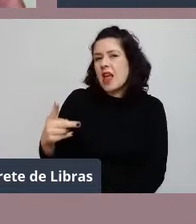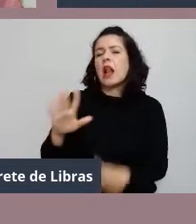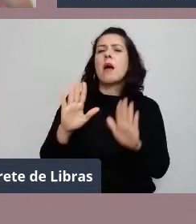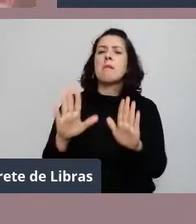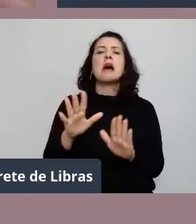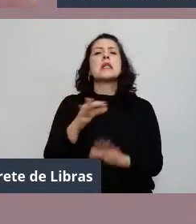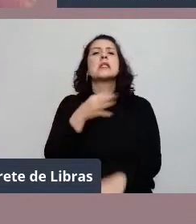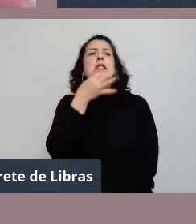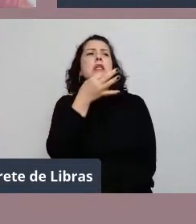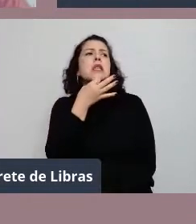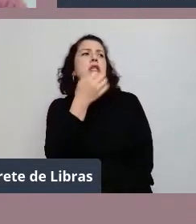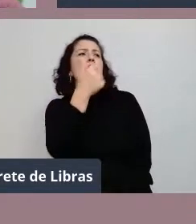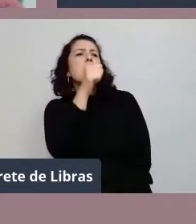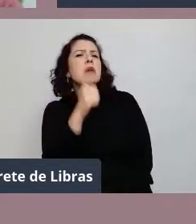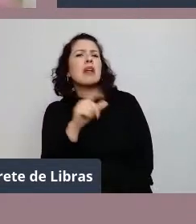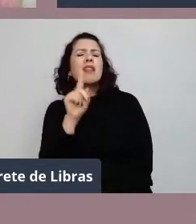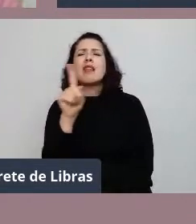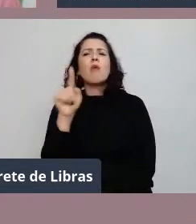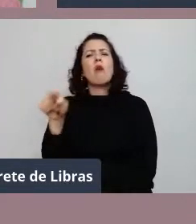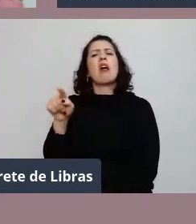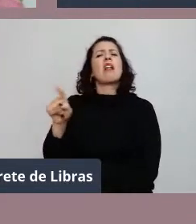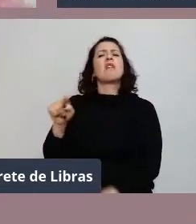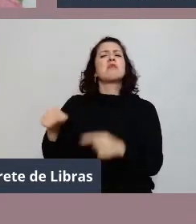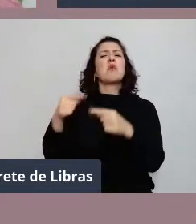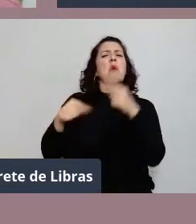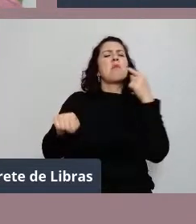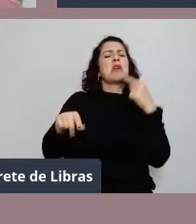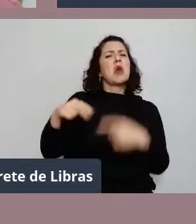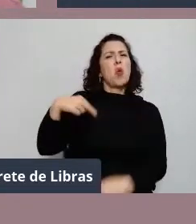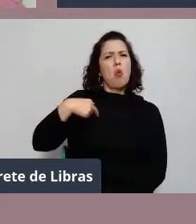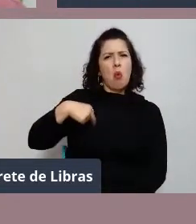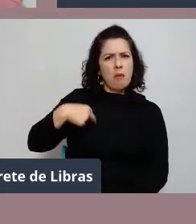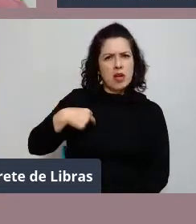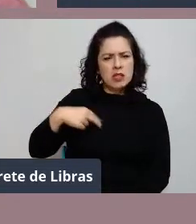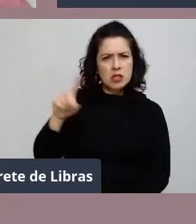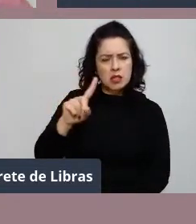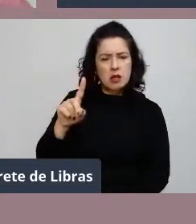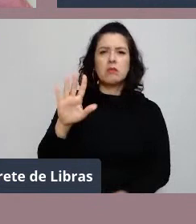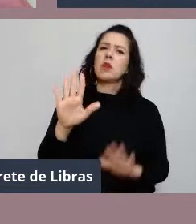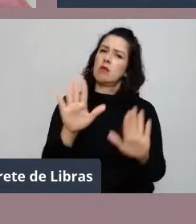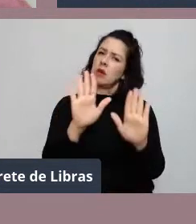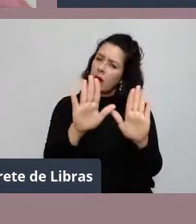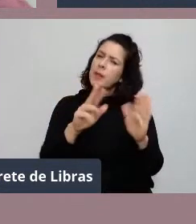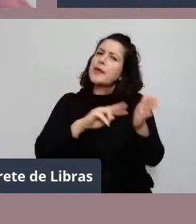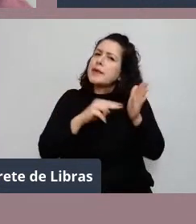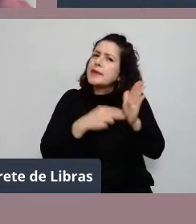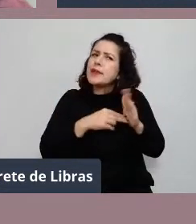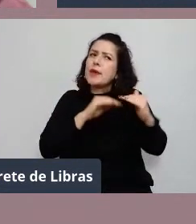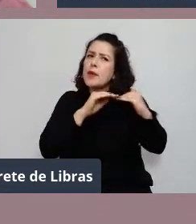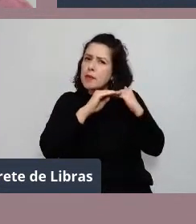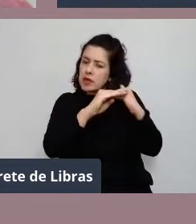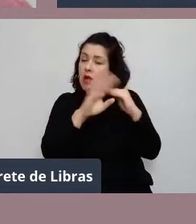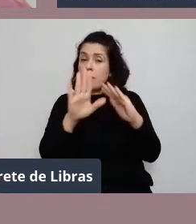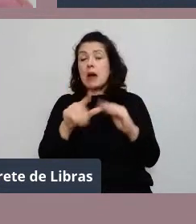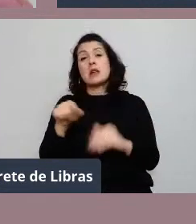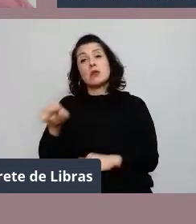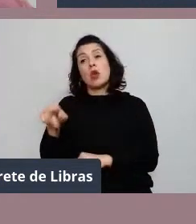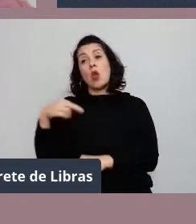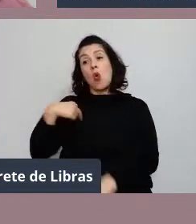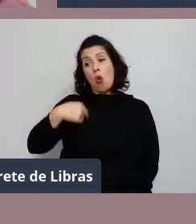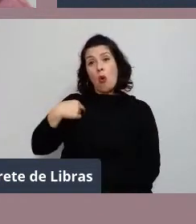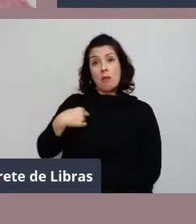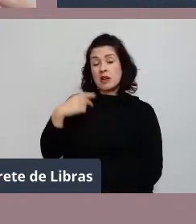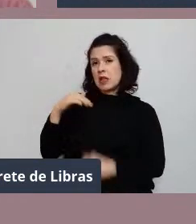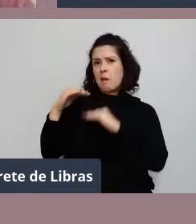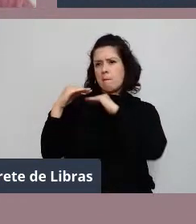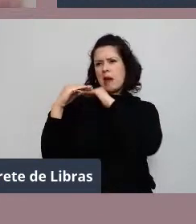que não consideram ela uma romancista. Mas uma romancista, estou dizendo num sentido mais convencional. E os romances dela são muito pouco convencionais, a